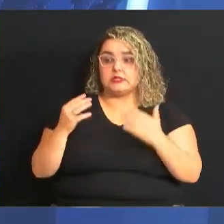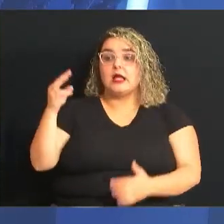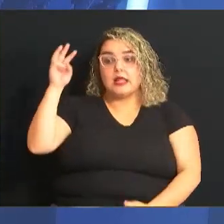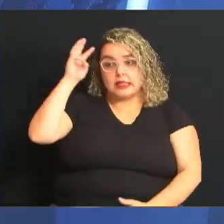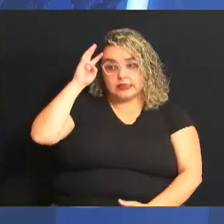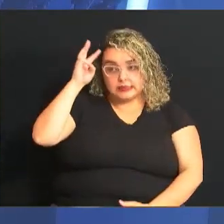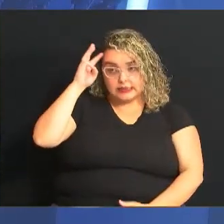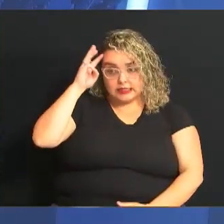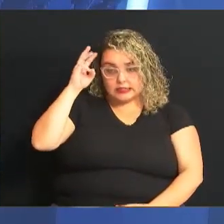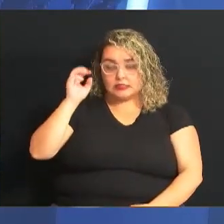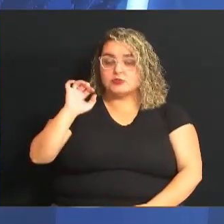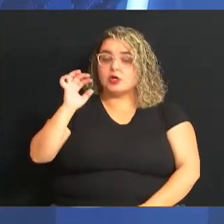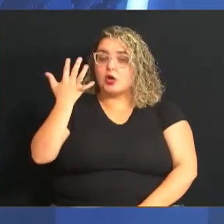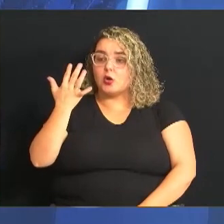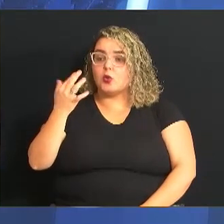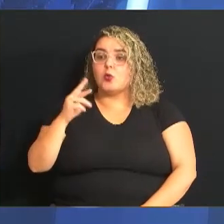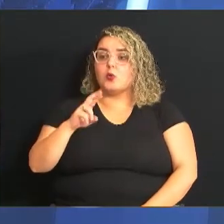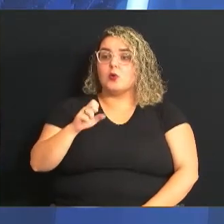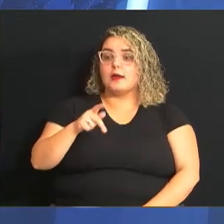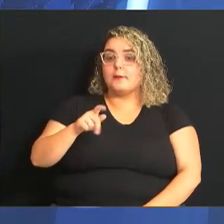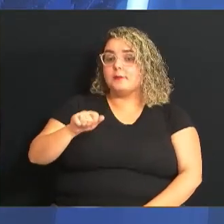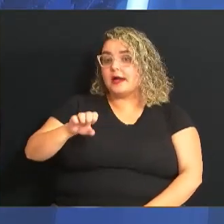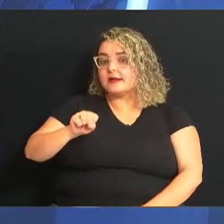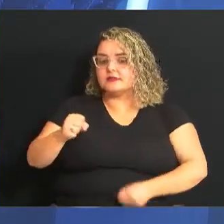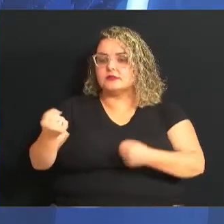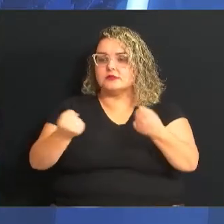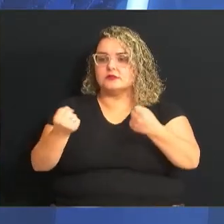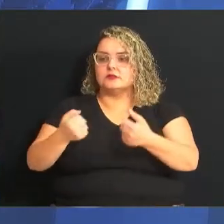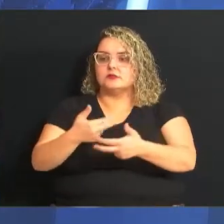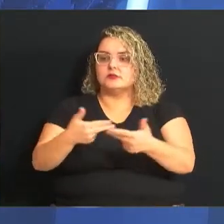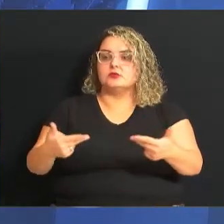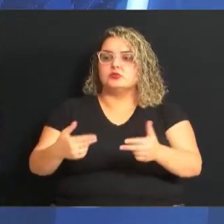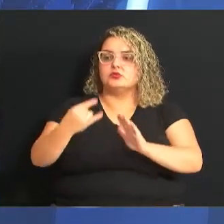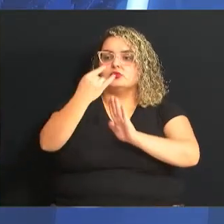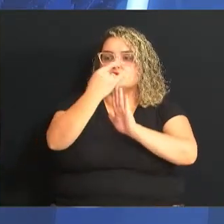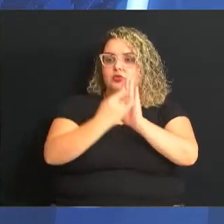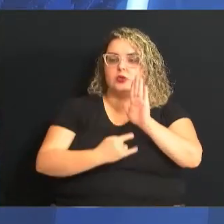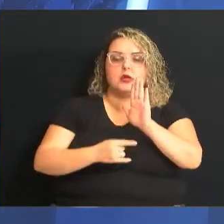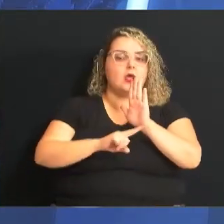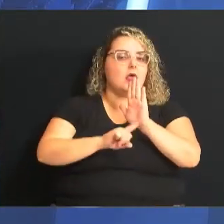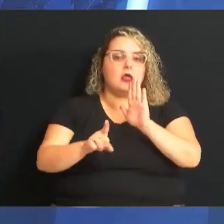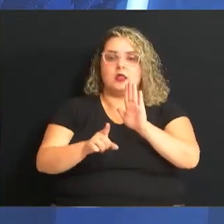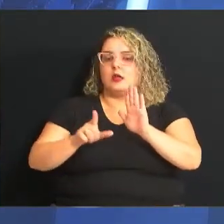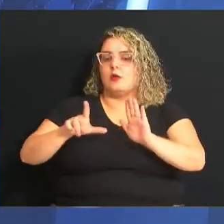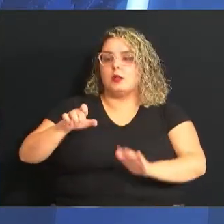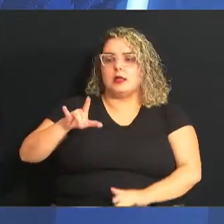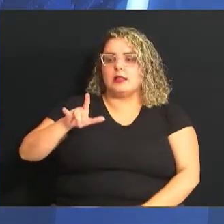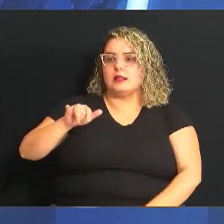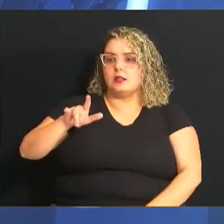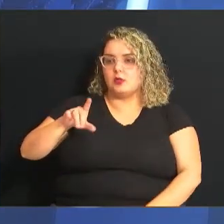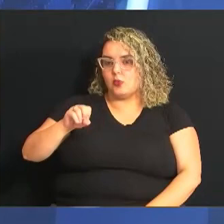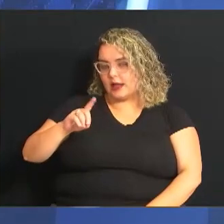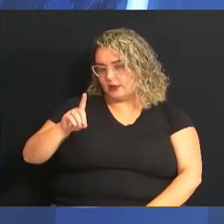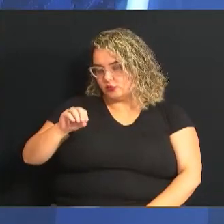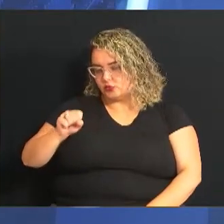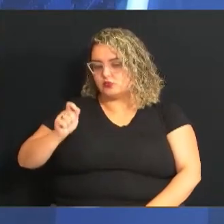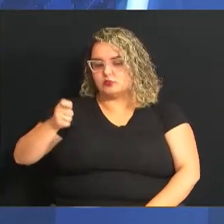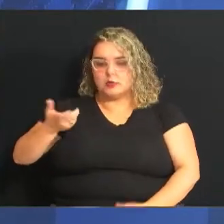de comércio ou prestação de serviços. Mais informações podem ser obtidas no site da Prefeitura de